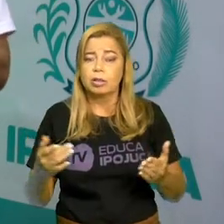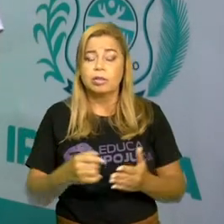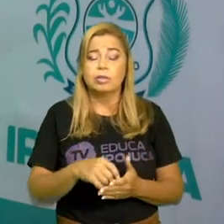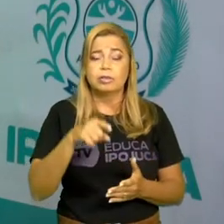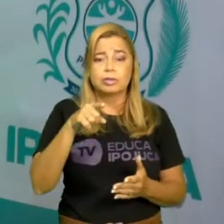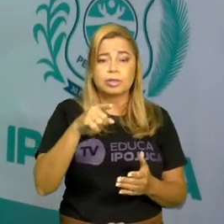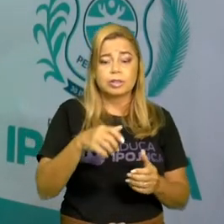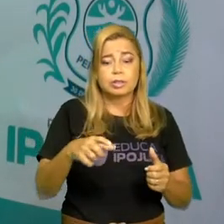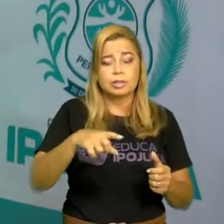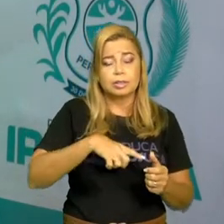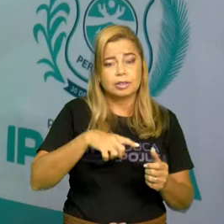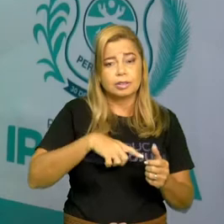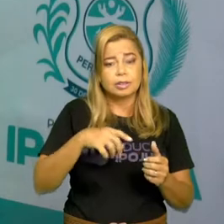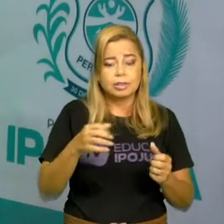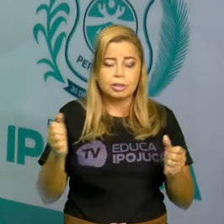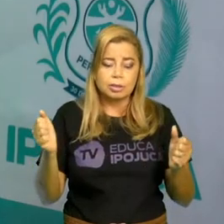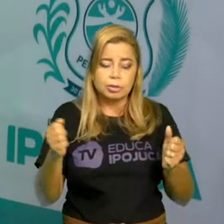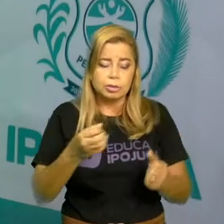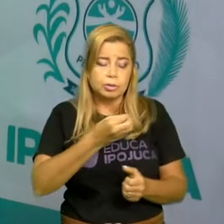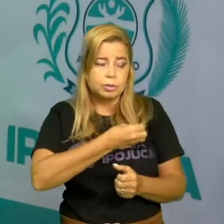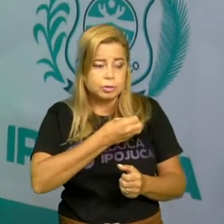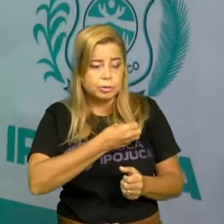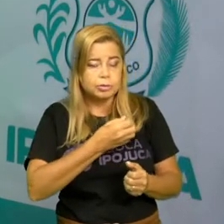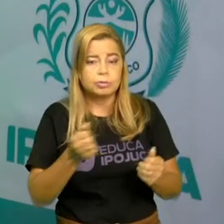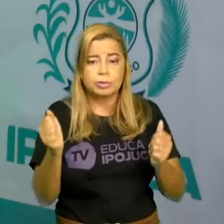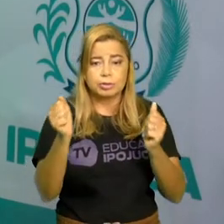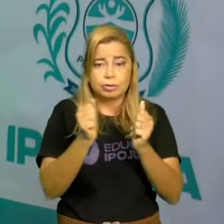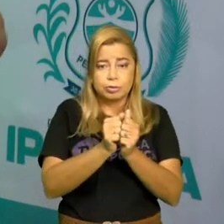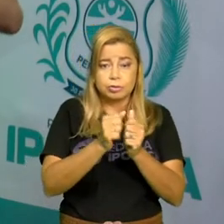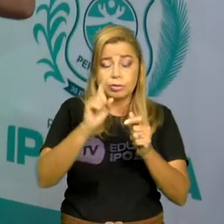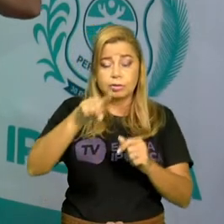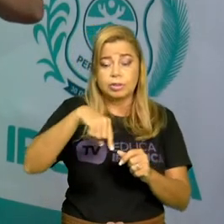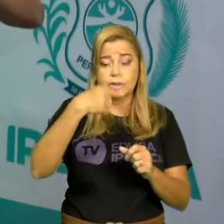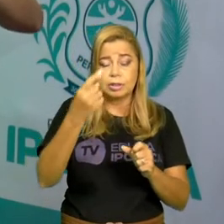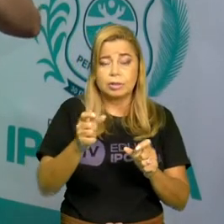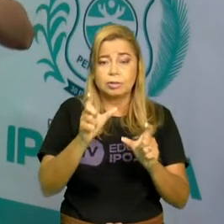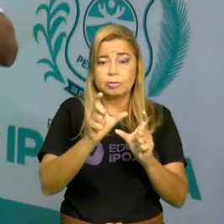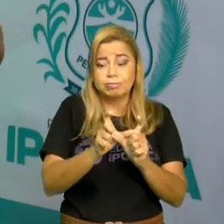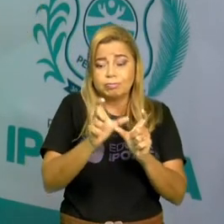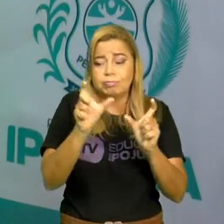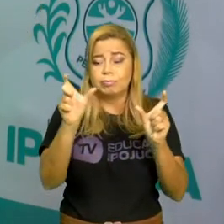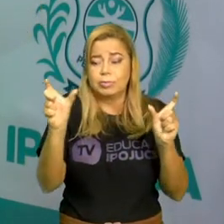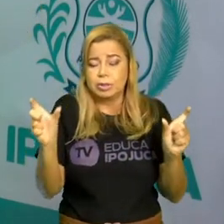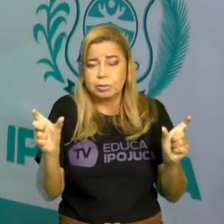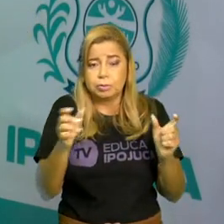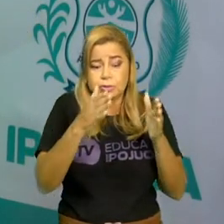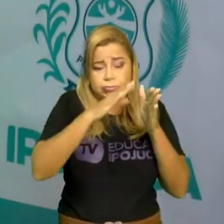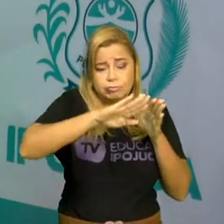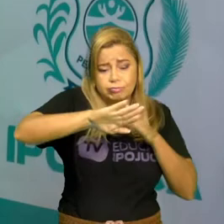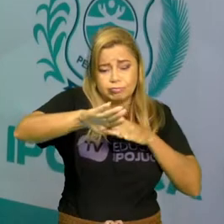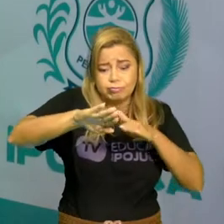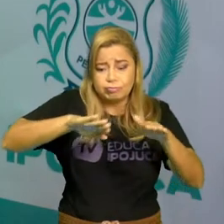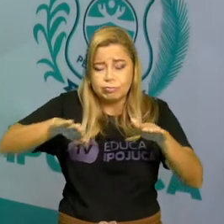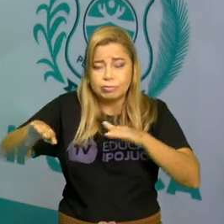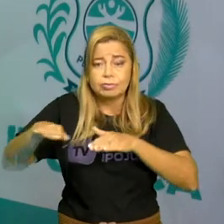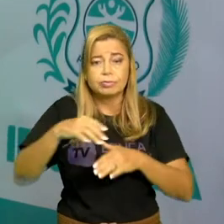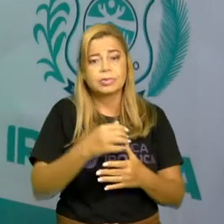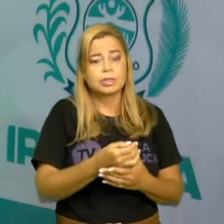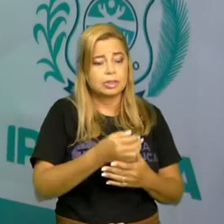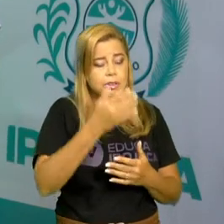e depois você vai de contou que é o número de estressado eu tenho 10.000